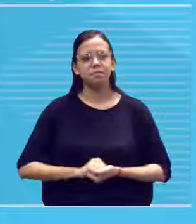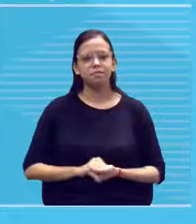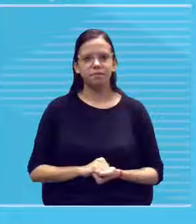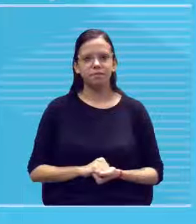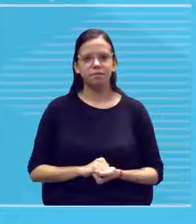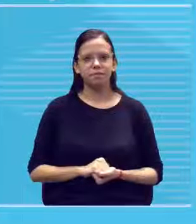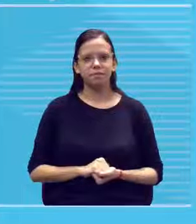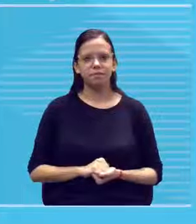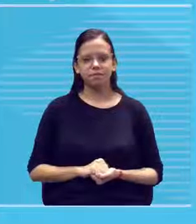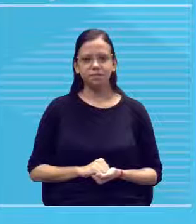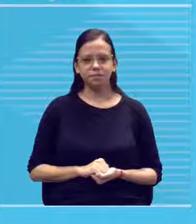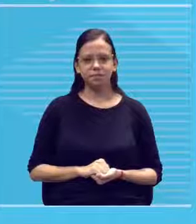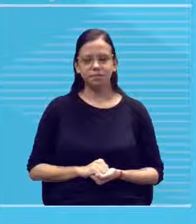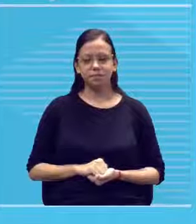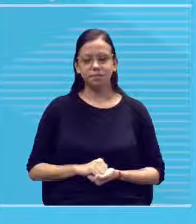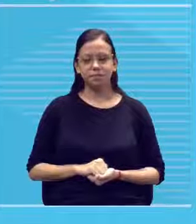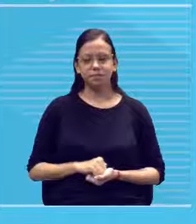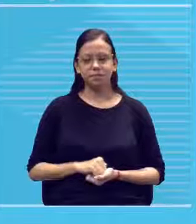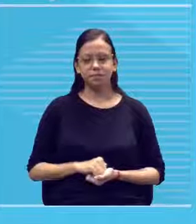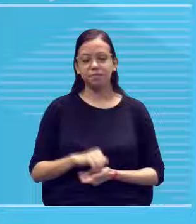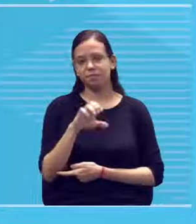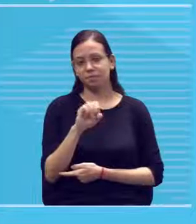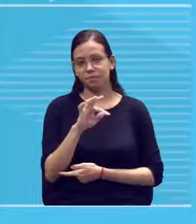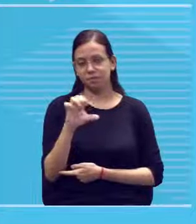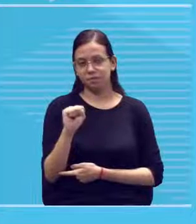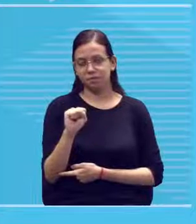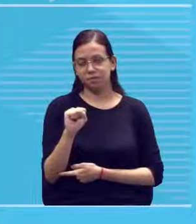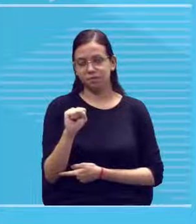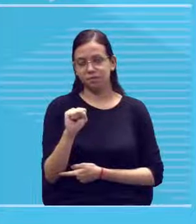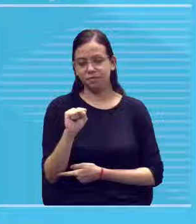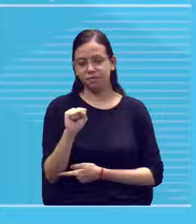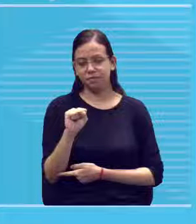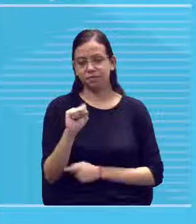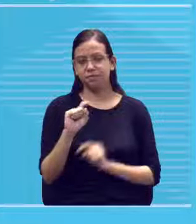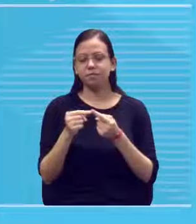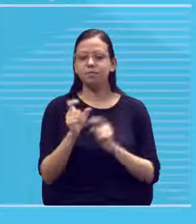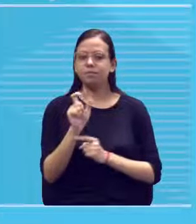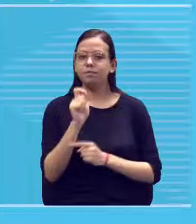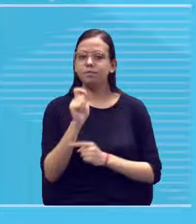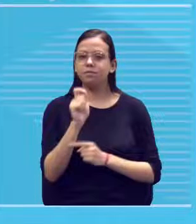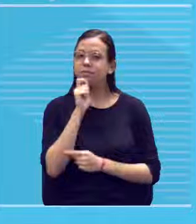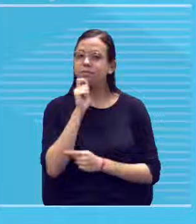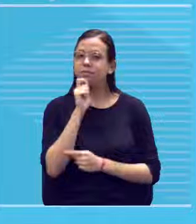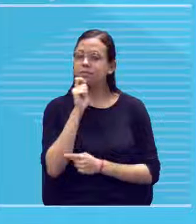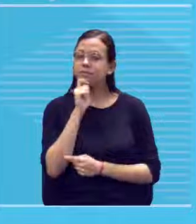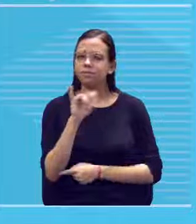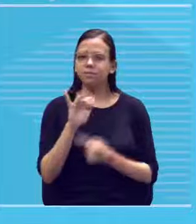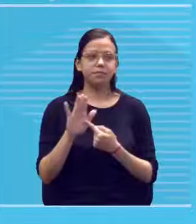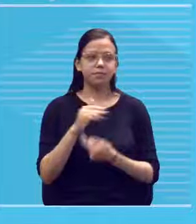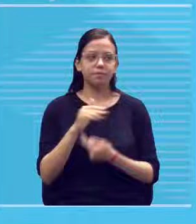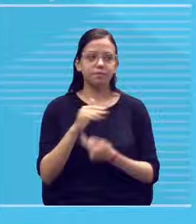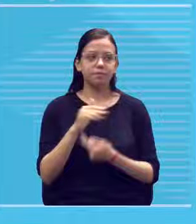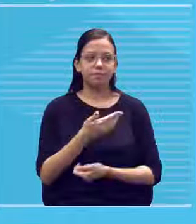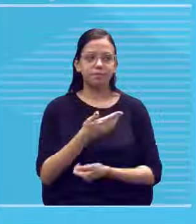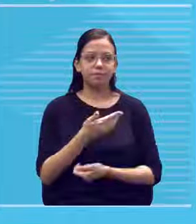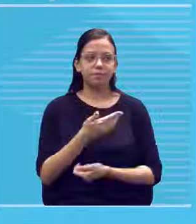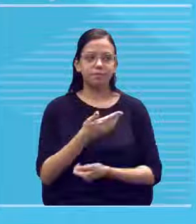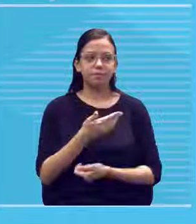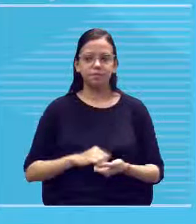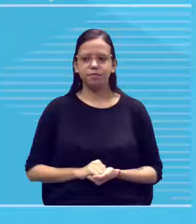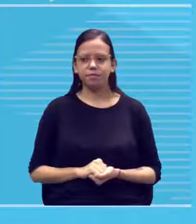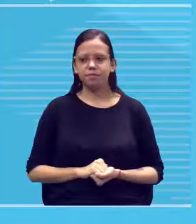é e esta esses reportando-se ao que ainda será